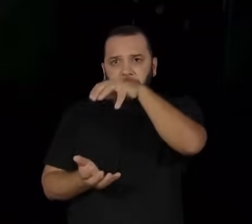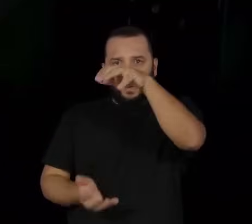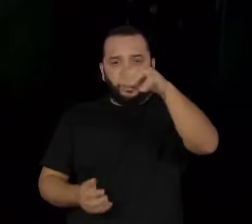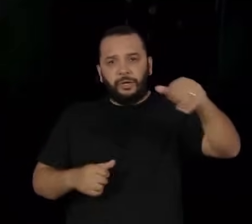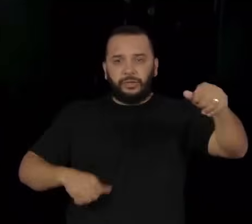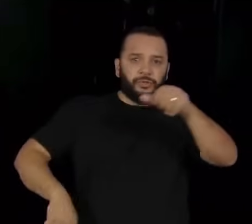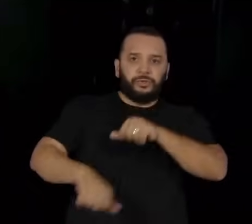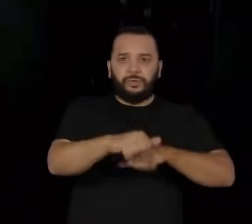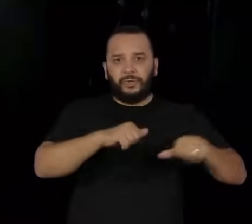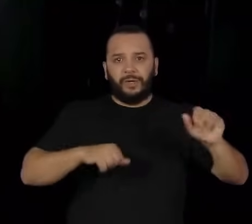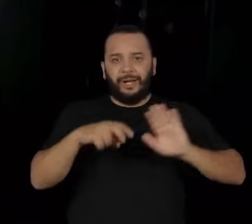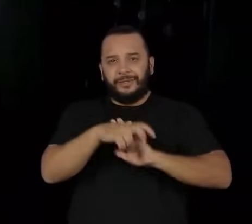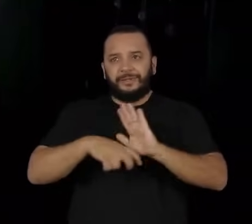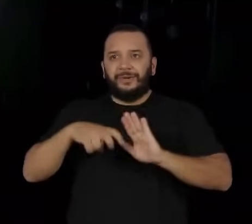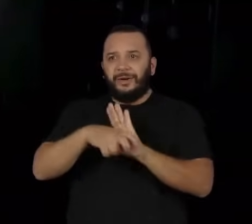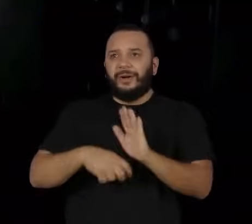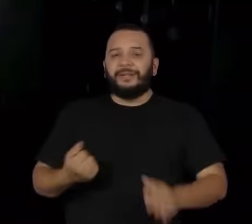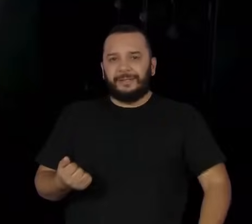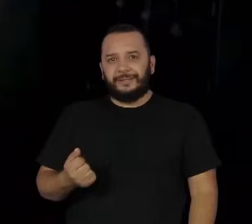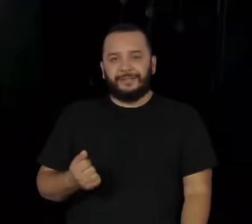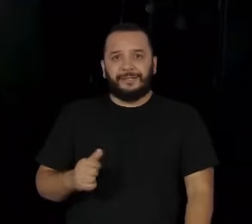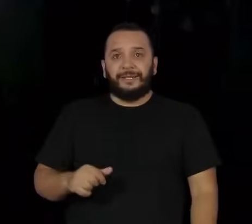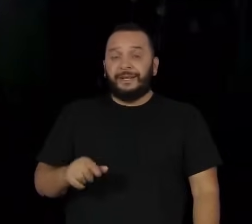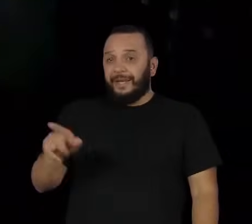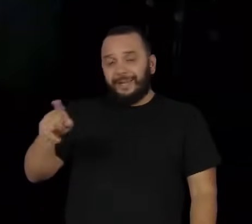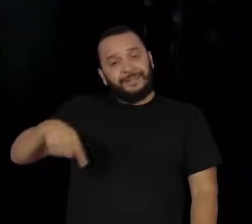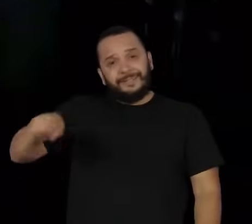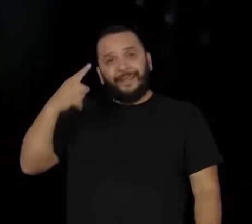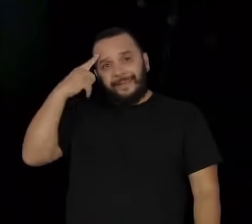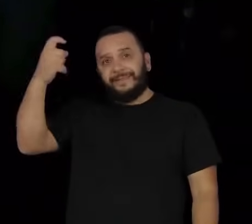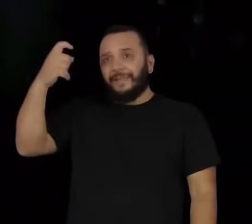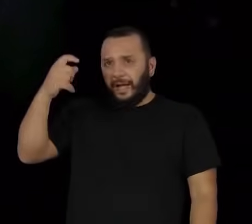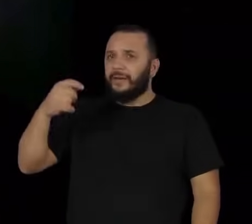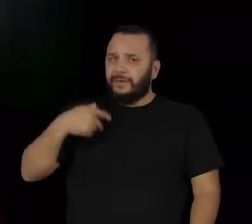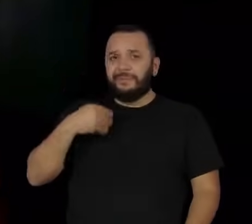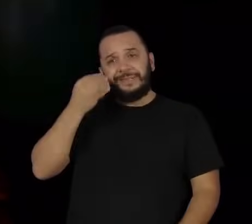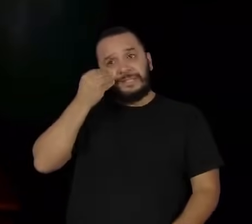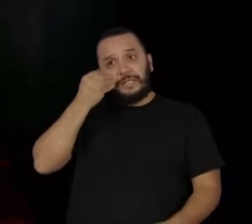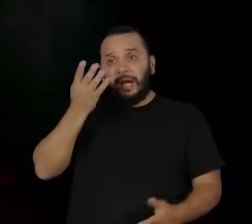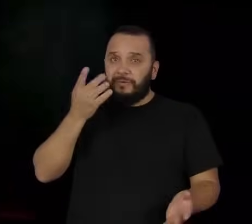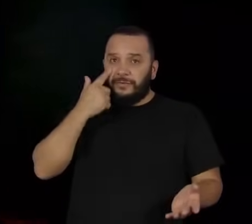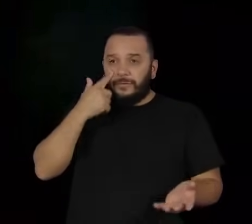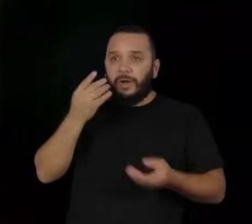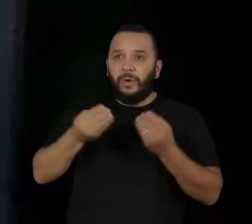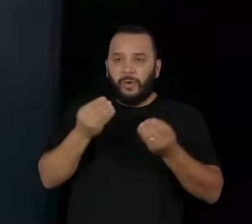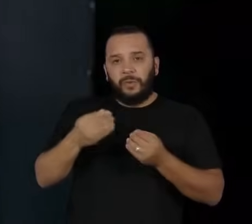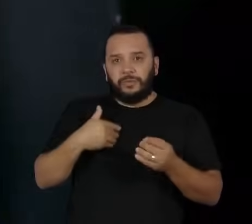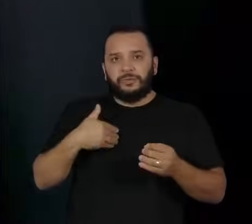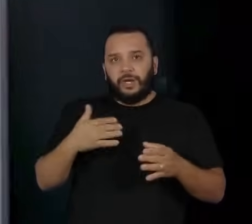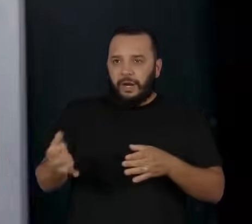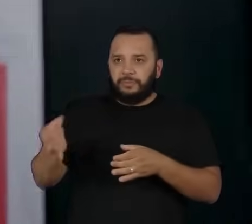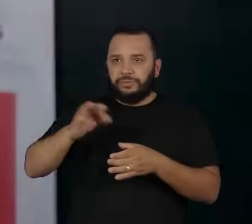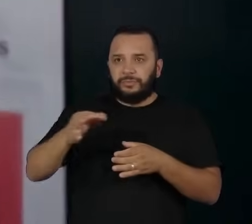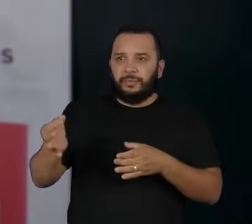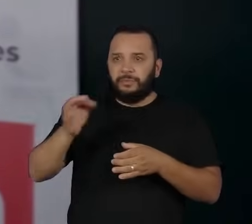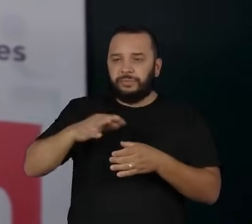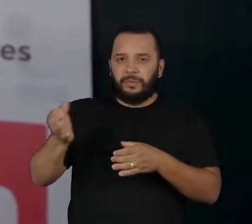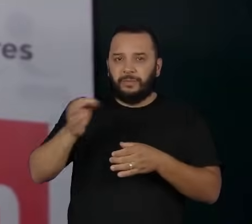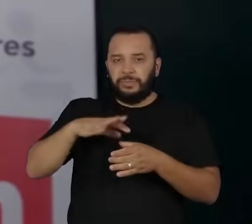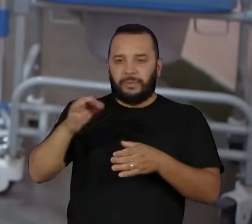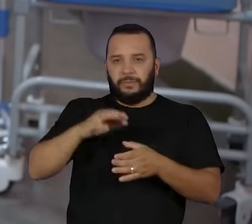em cadeira de rodas? Aí eles pegaram essa ideia e falaram assim: vamos testar, né? Vamos fazer. Aí começaram a juntar